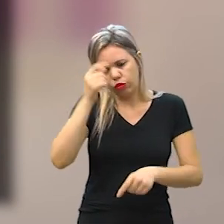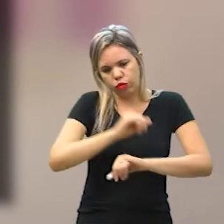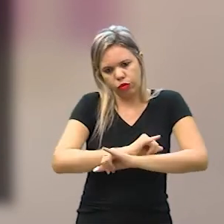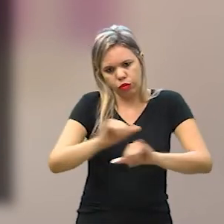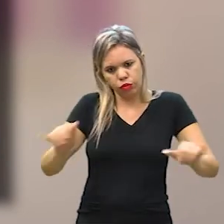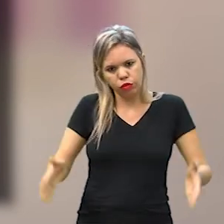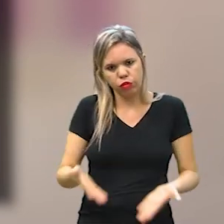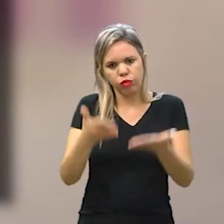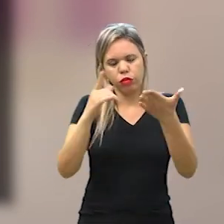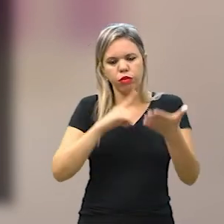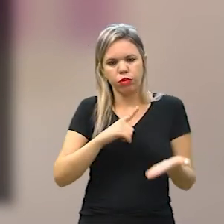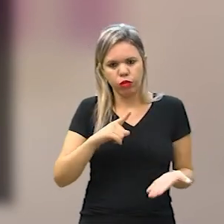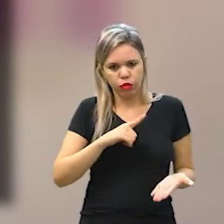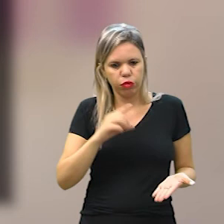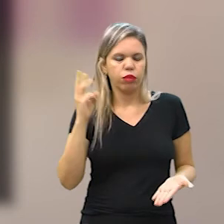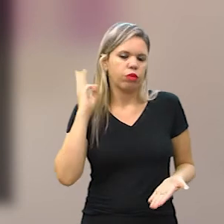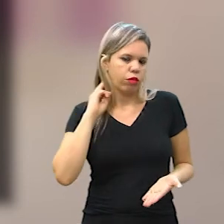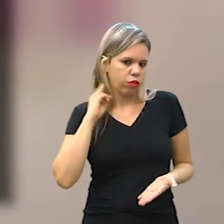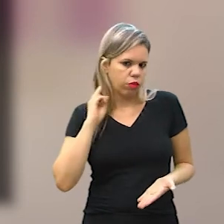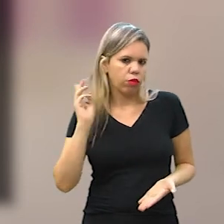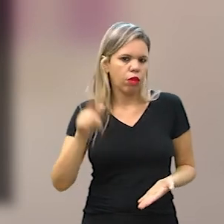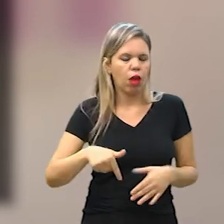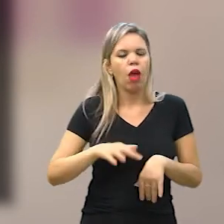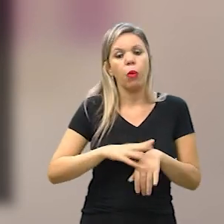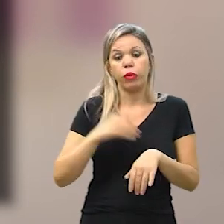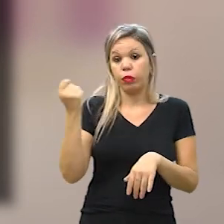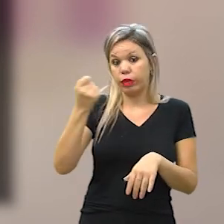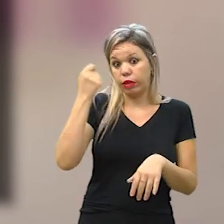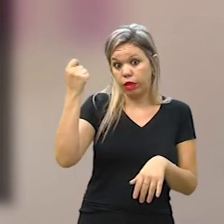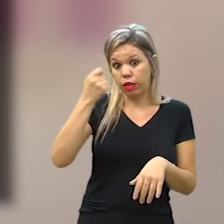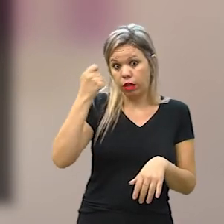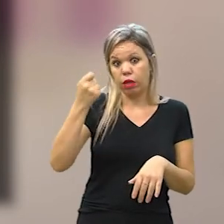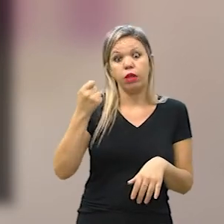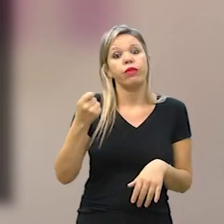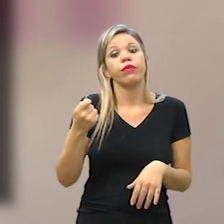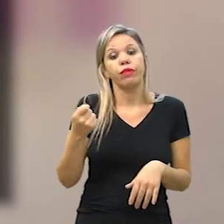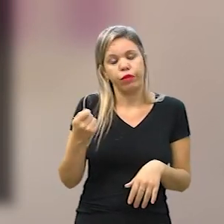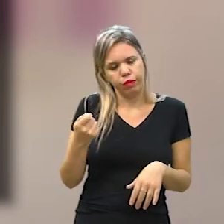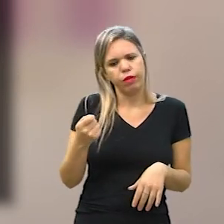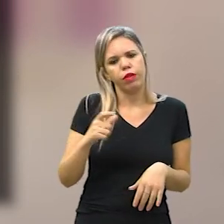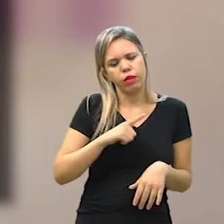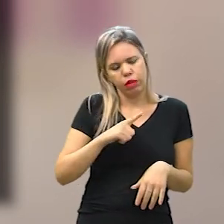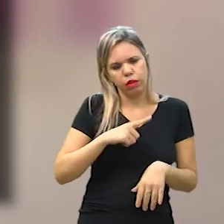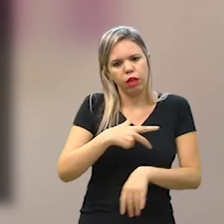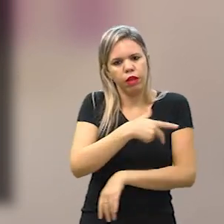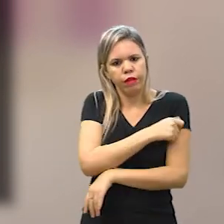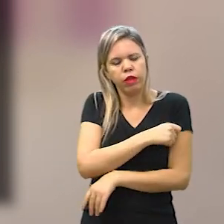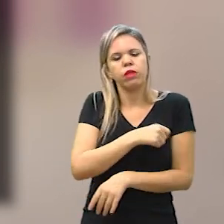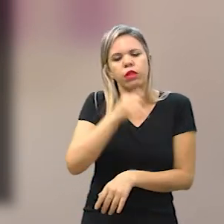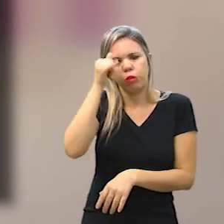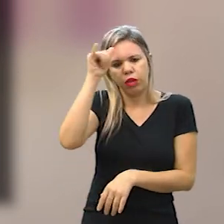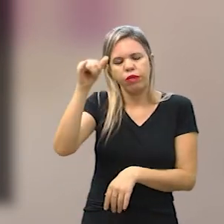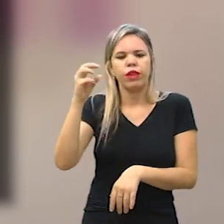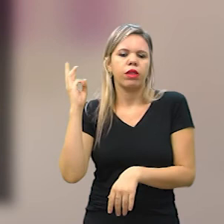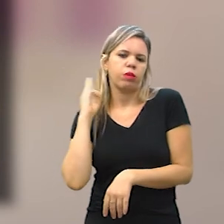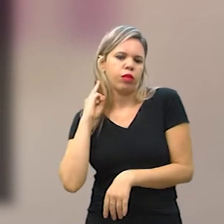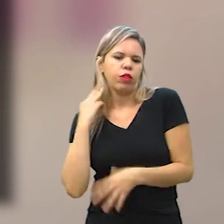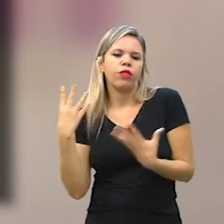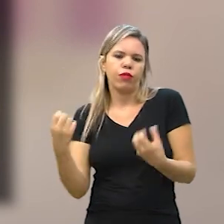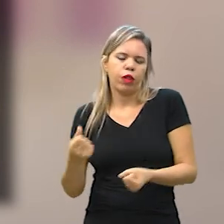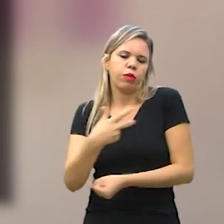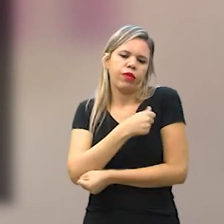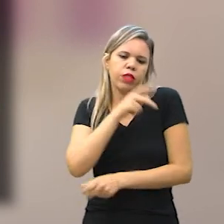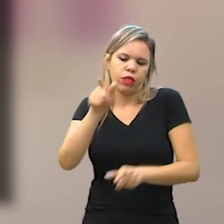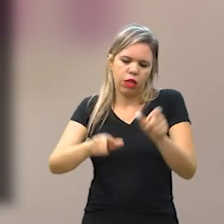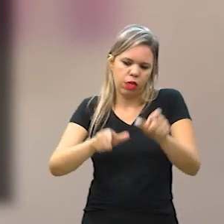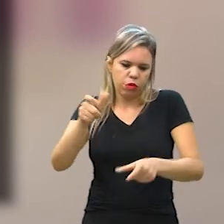que existe meningite, a meningite é uma doença grave, vamos existe vacina para meningite, vamos vacinar